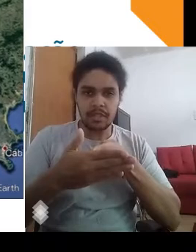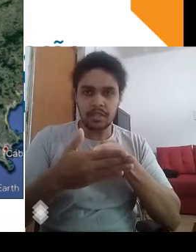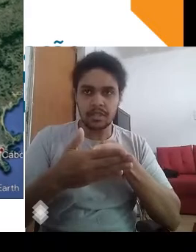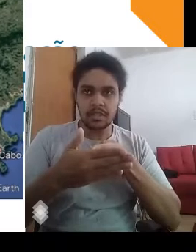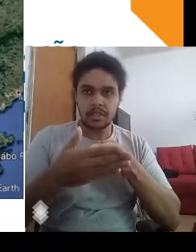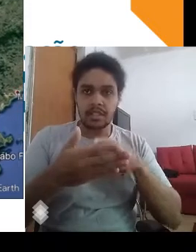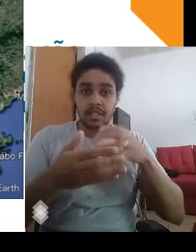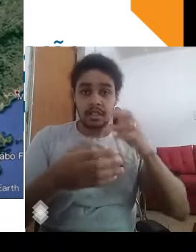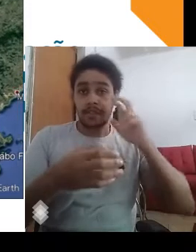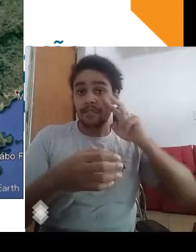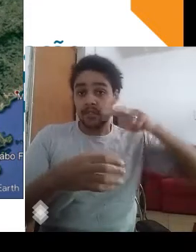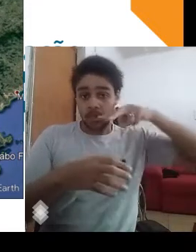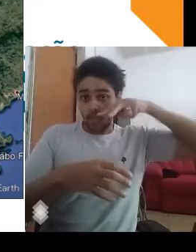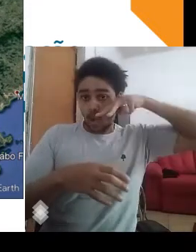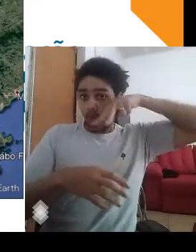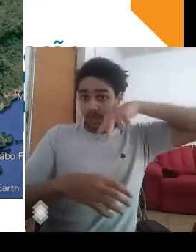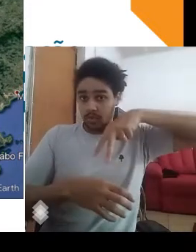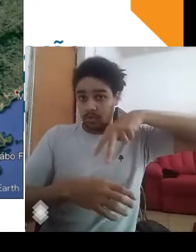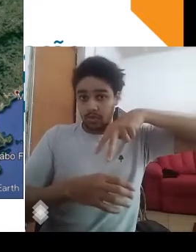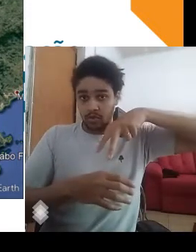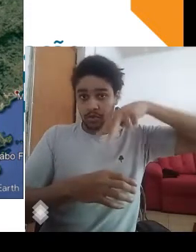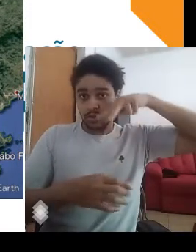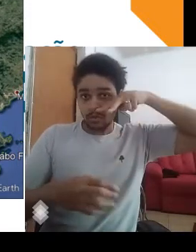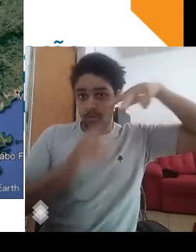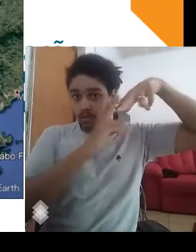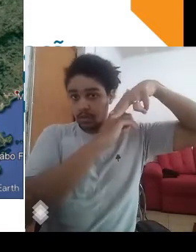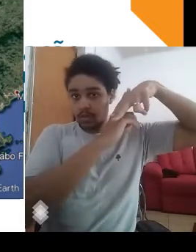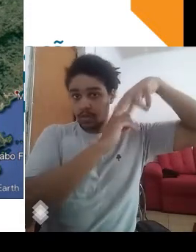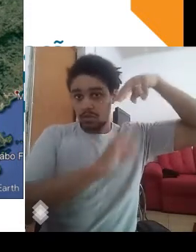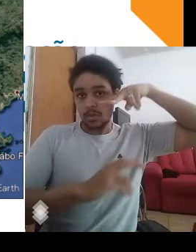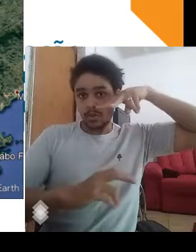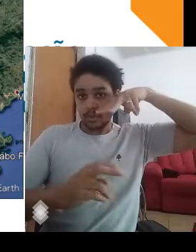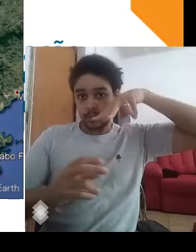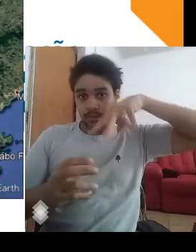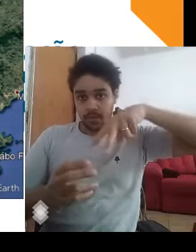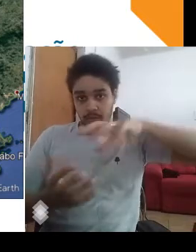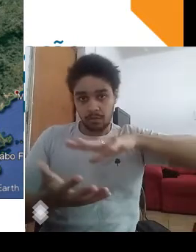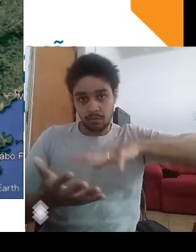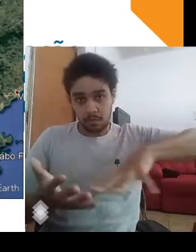lá no alto da imagem, abaixo de Juiz de Fora, o Rio Paraíba do Sul, e aqui embaixo a região metropolitana.